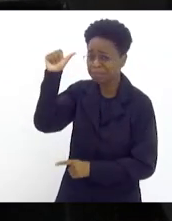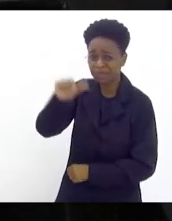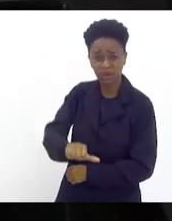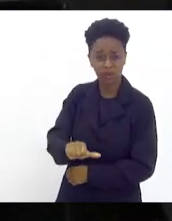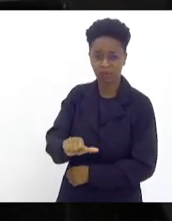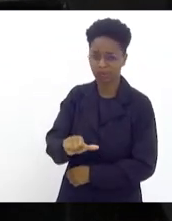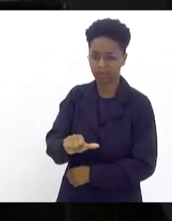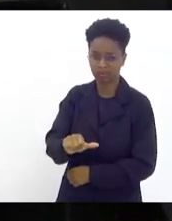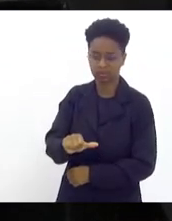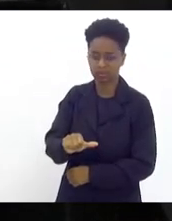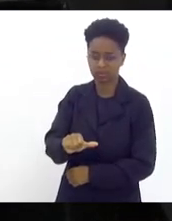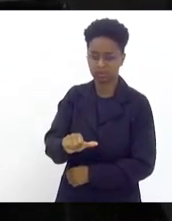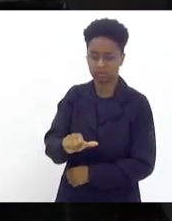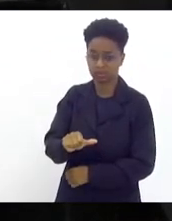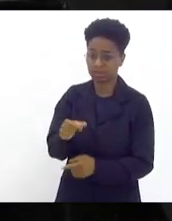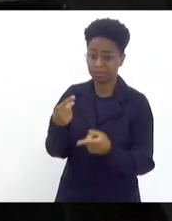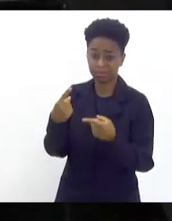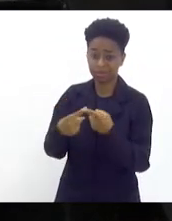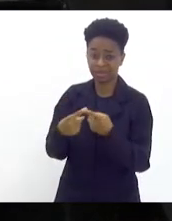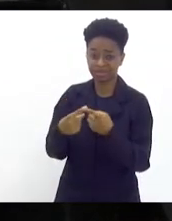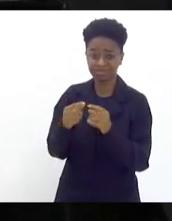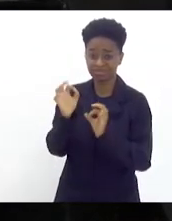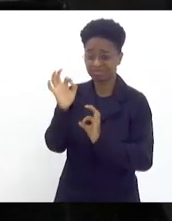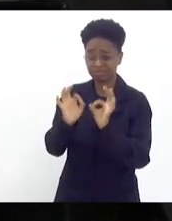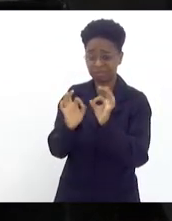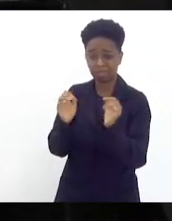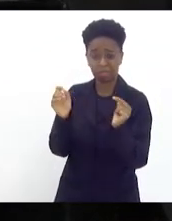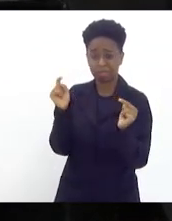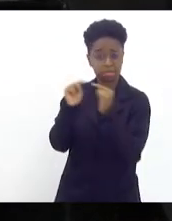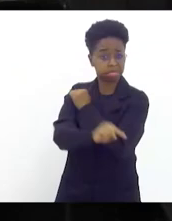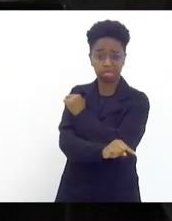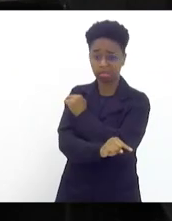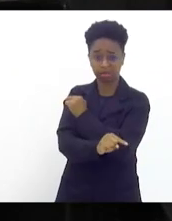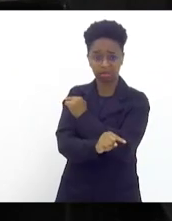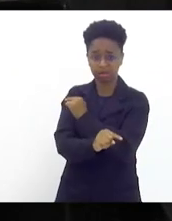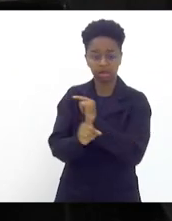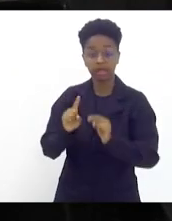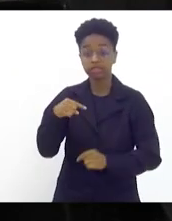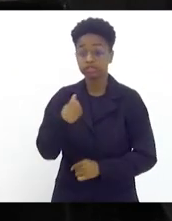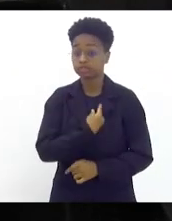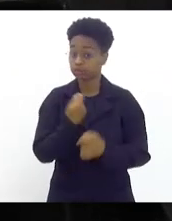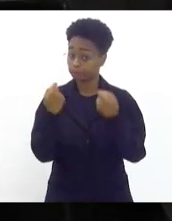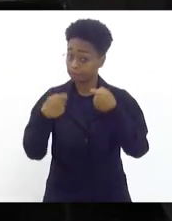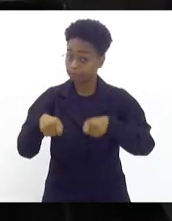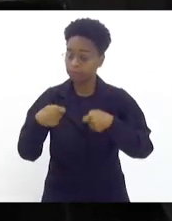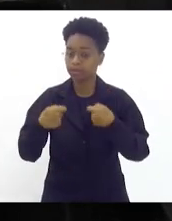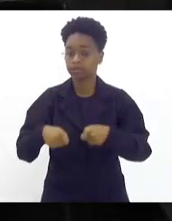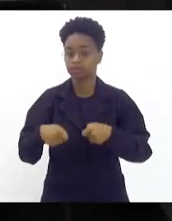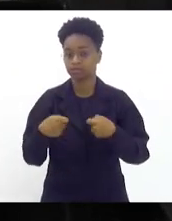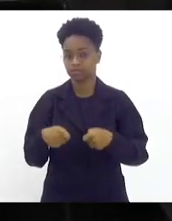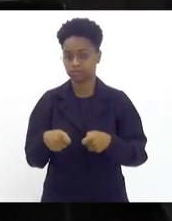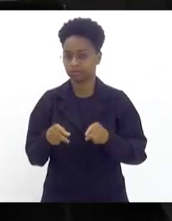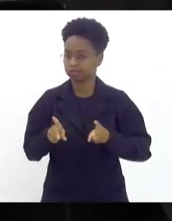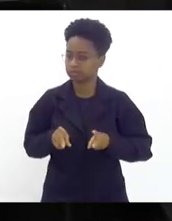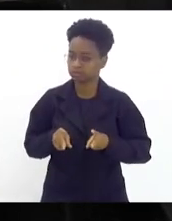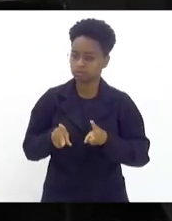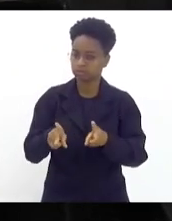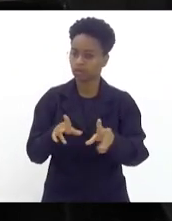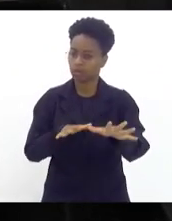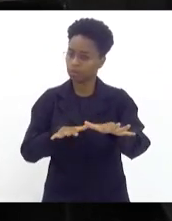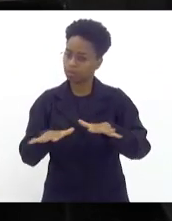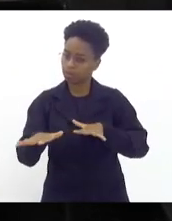estava porque desarrumou tudo e a gente precisa permanecer